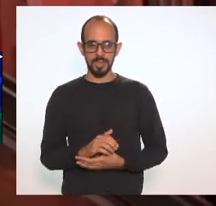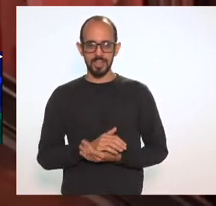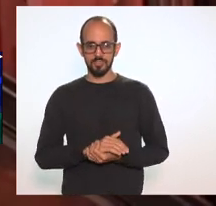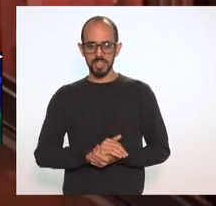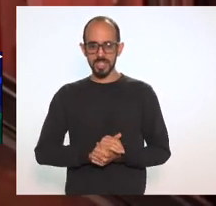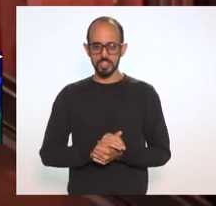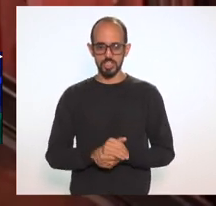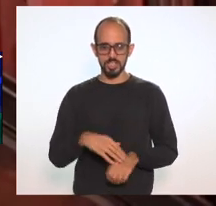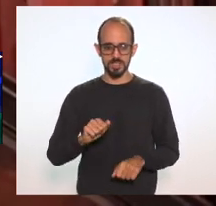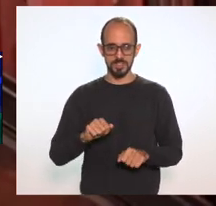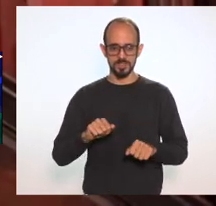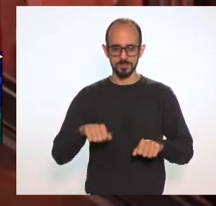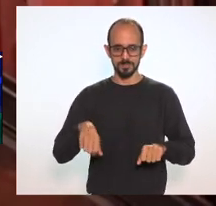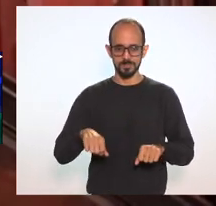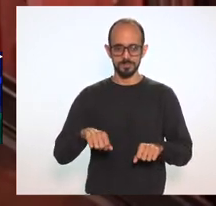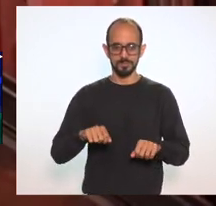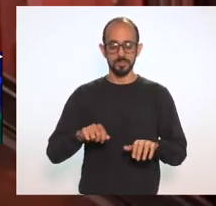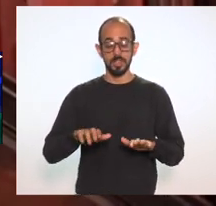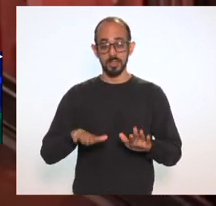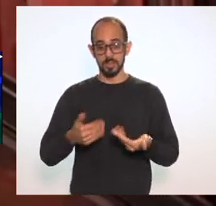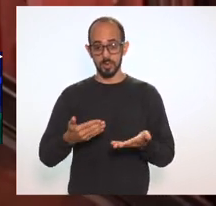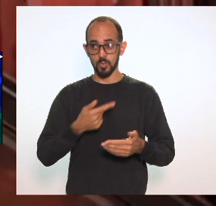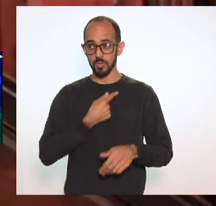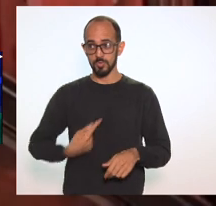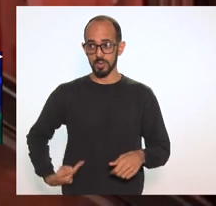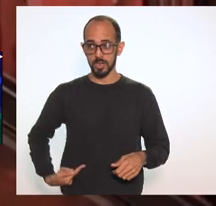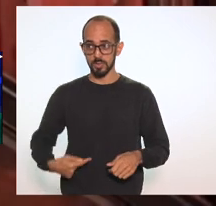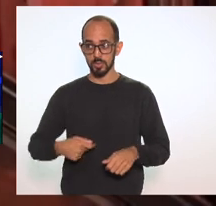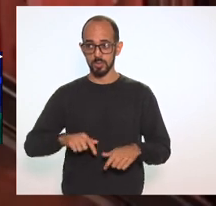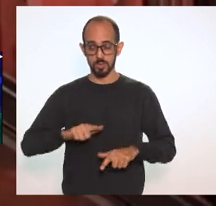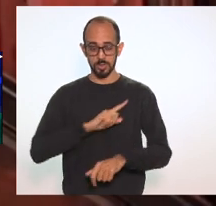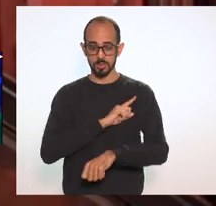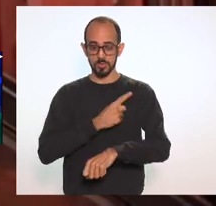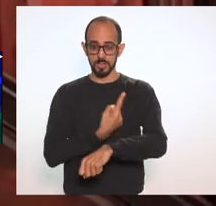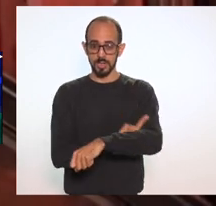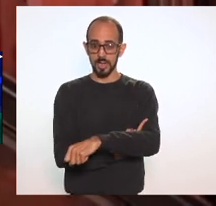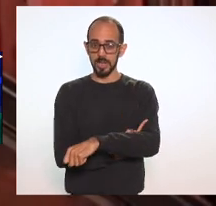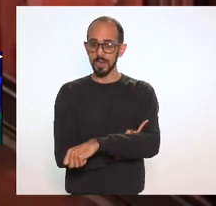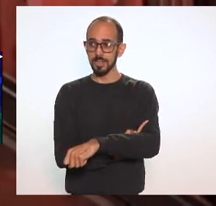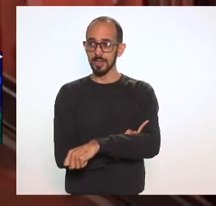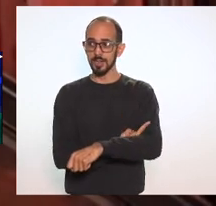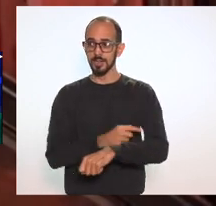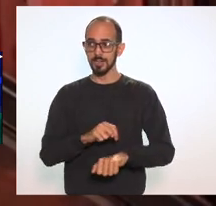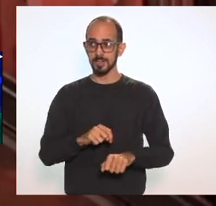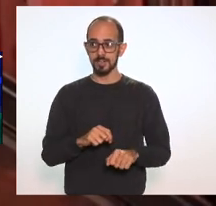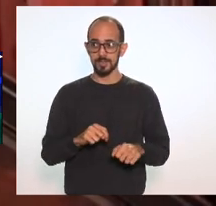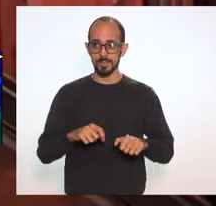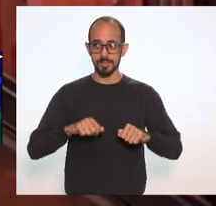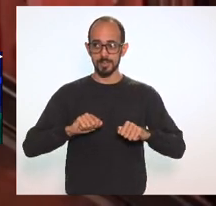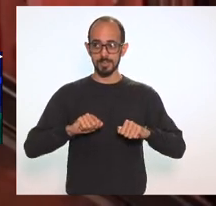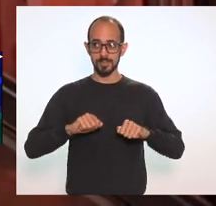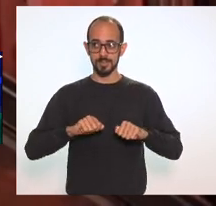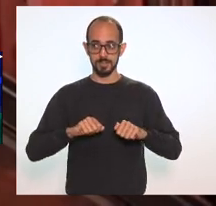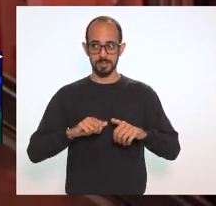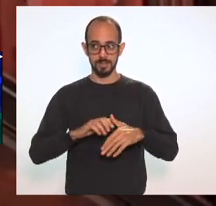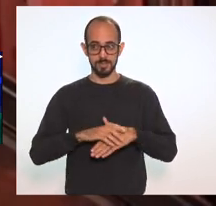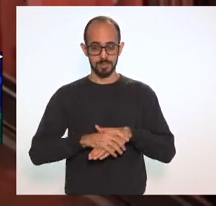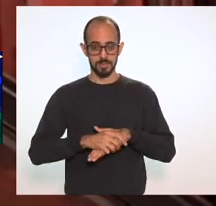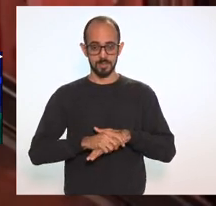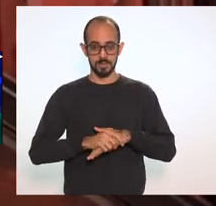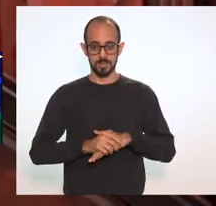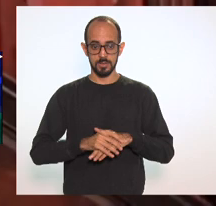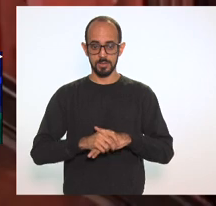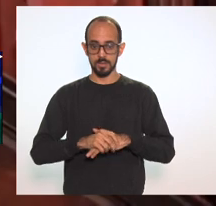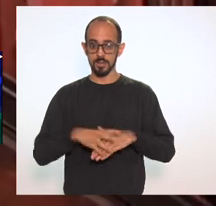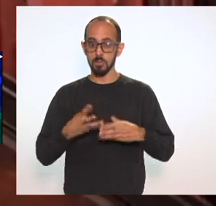tem se esforçado bastante nós temos visto ele pegou uma casa totalmente BA E no meio do caminho a